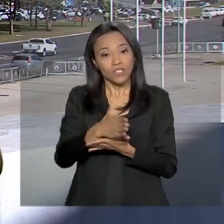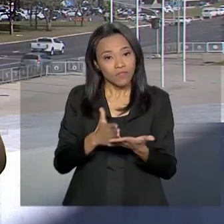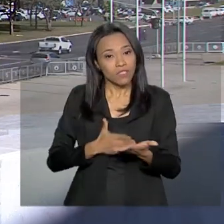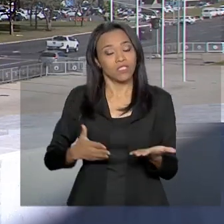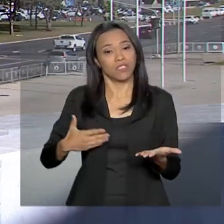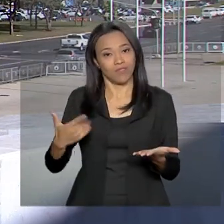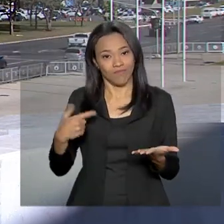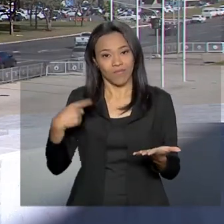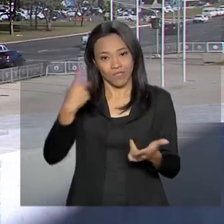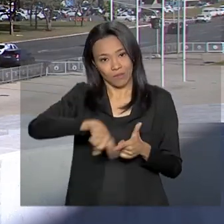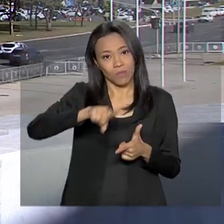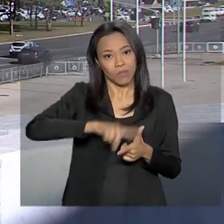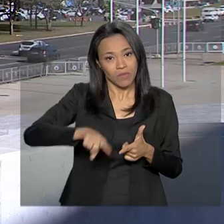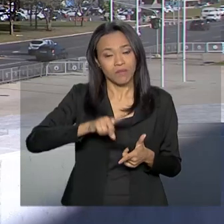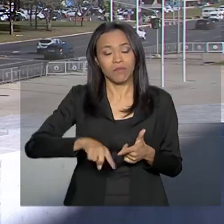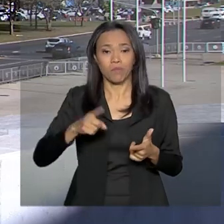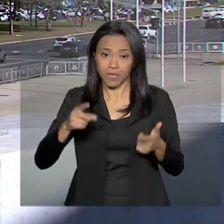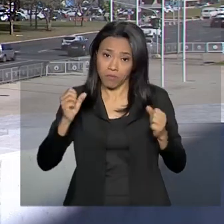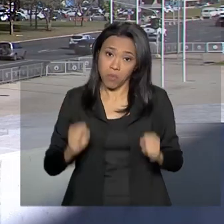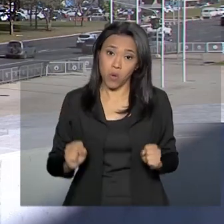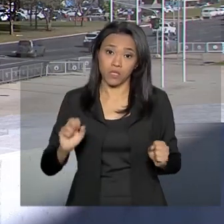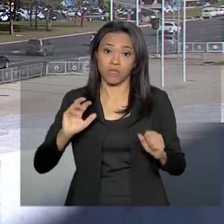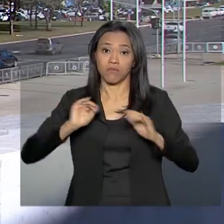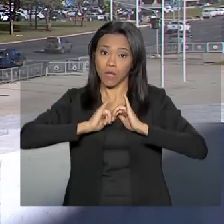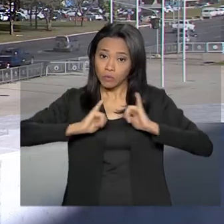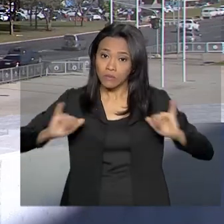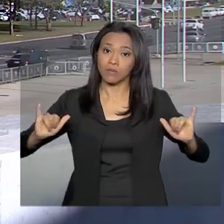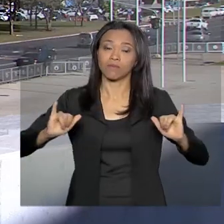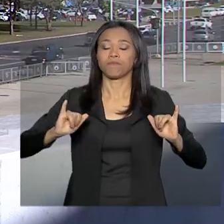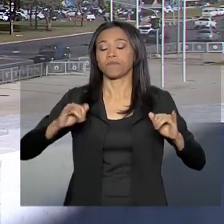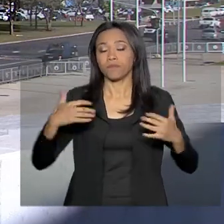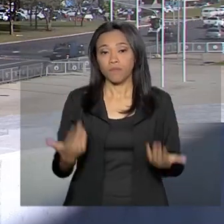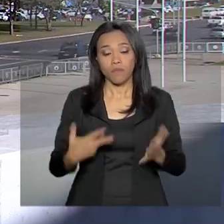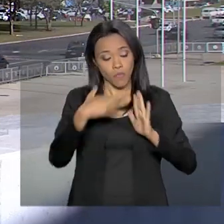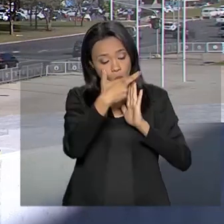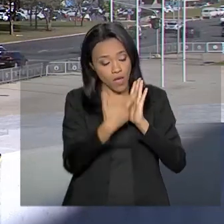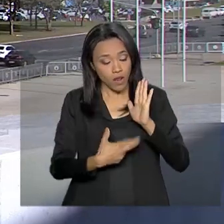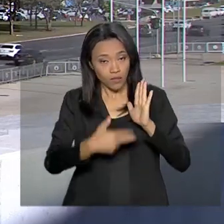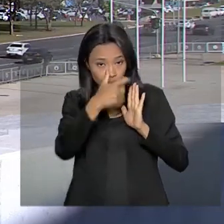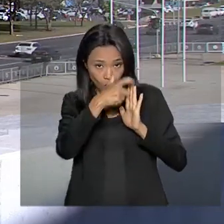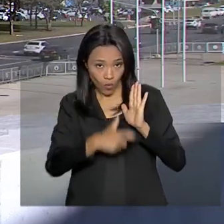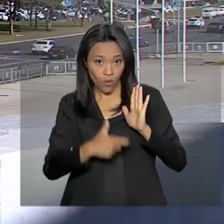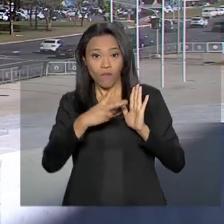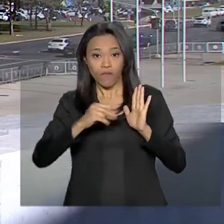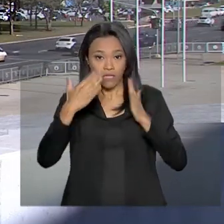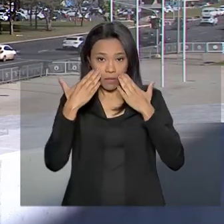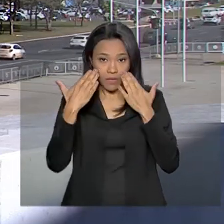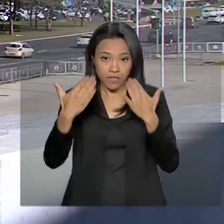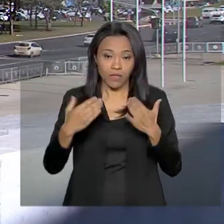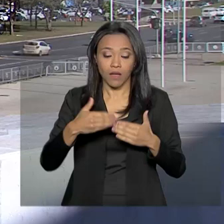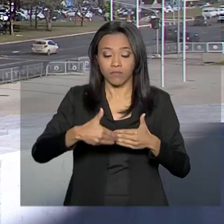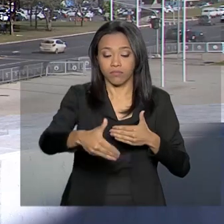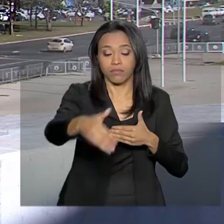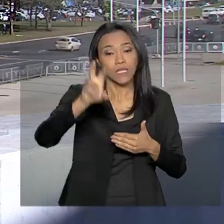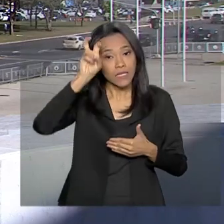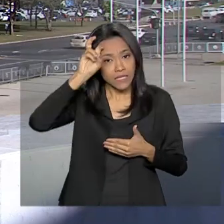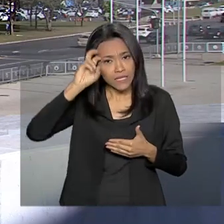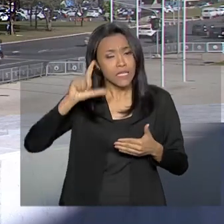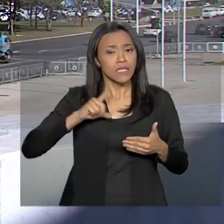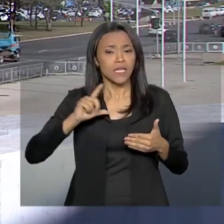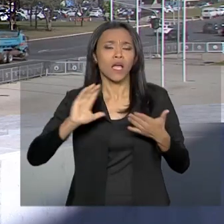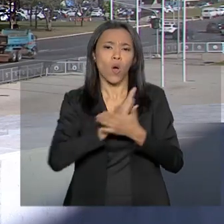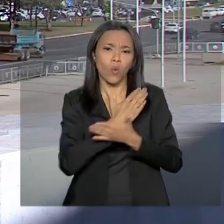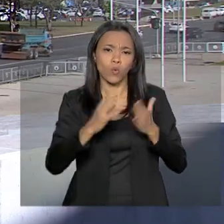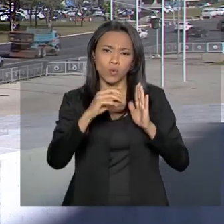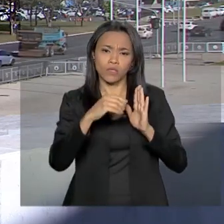eles se posicionem publicamente. O relatório, parecer, está para ser entregue na próxima quinta-feira. Ainda tem pontos que precisam ser